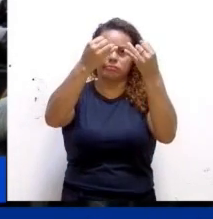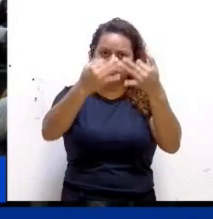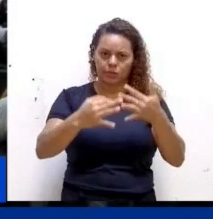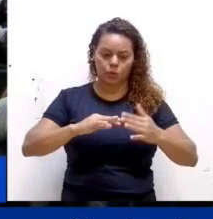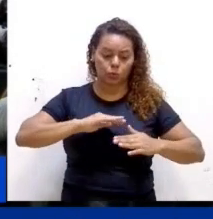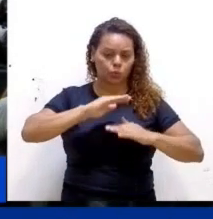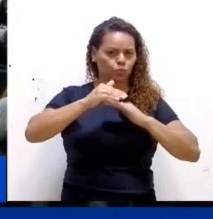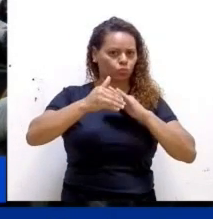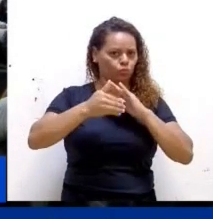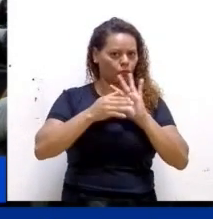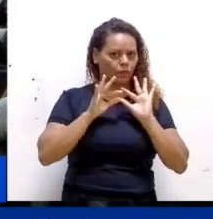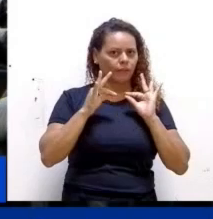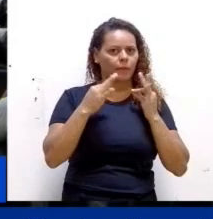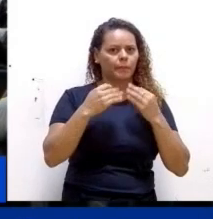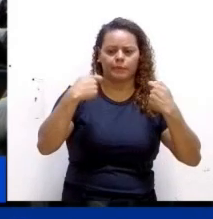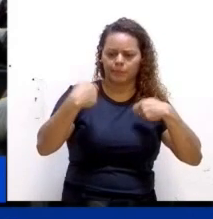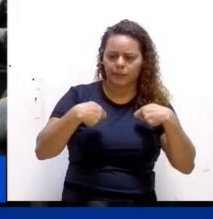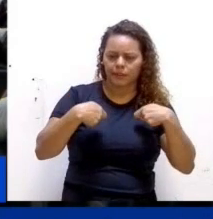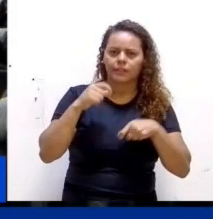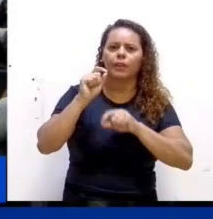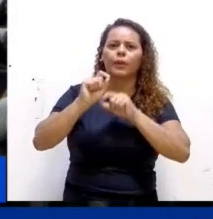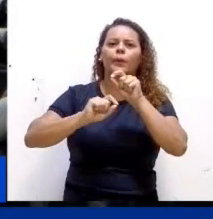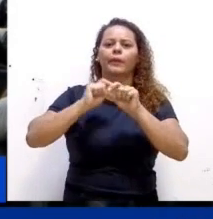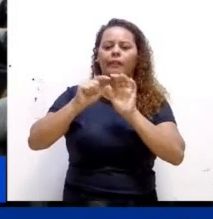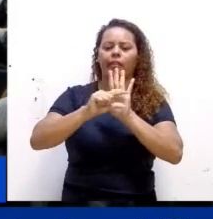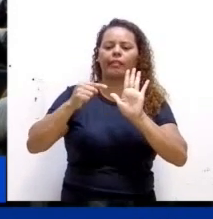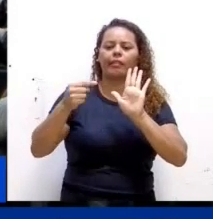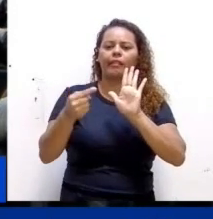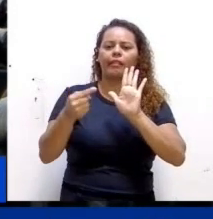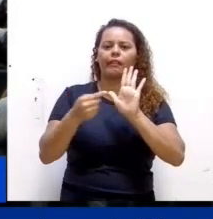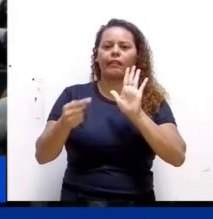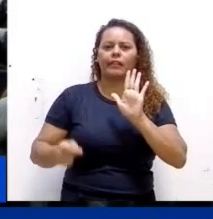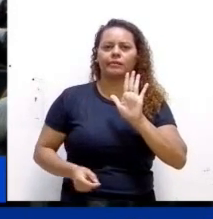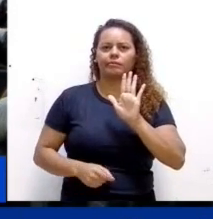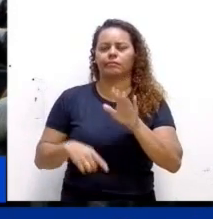a família tem proteção do Estado. Acabou.